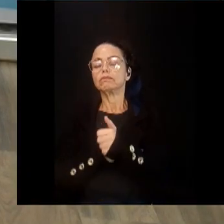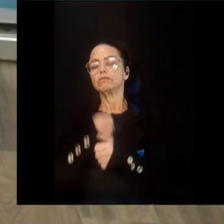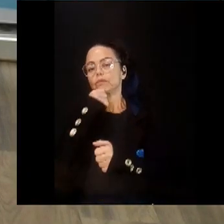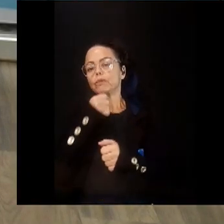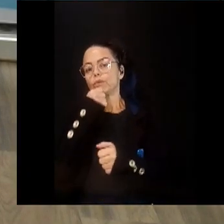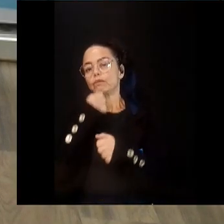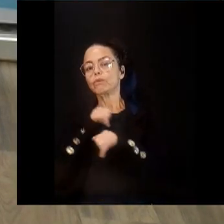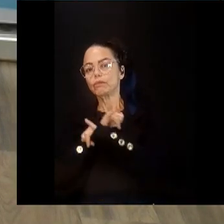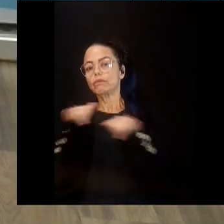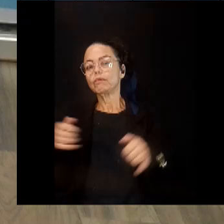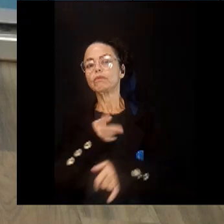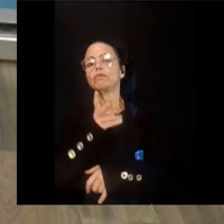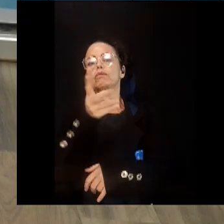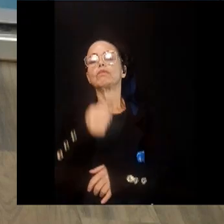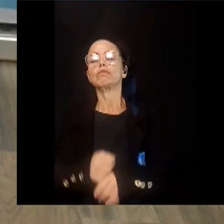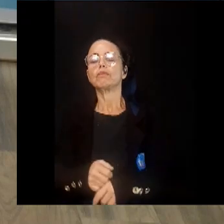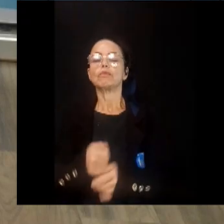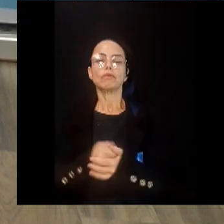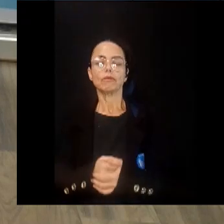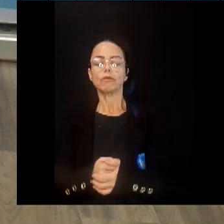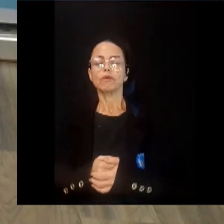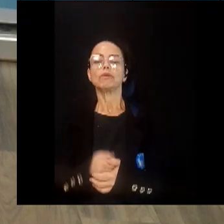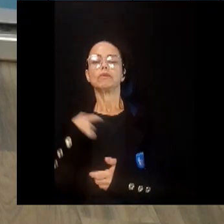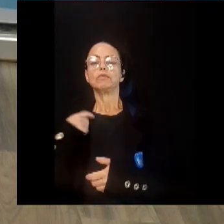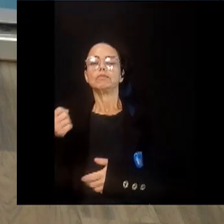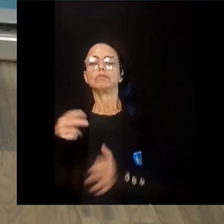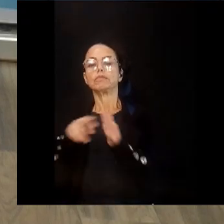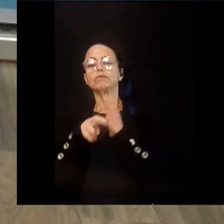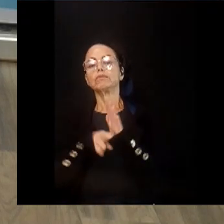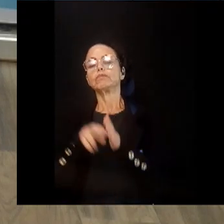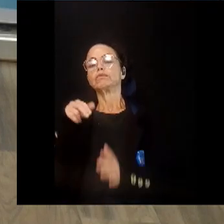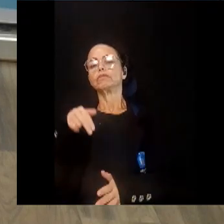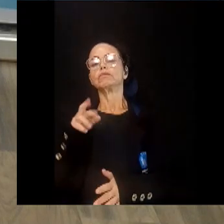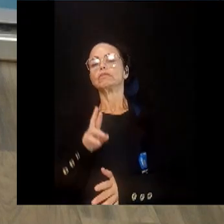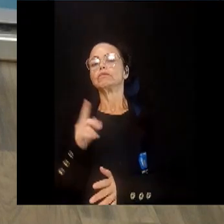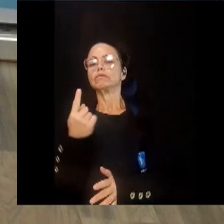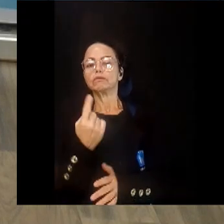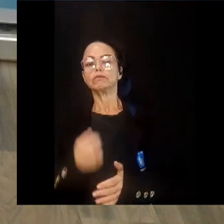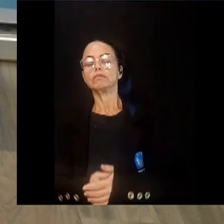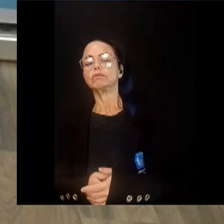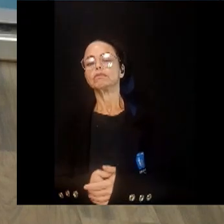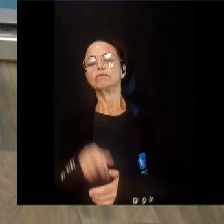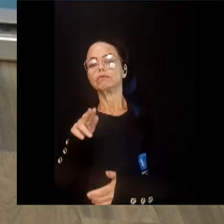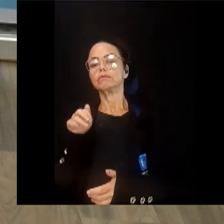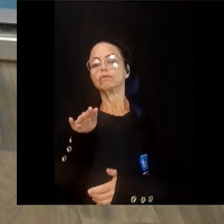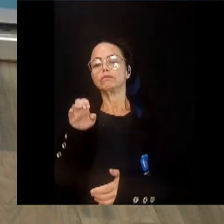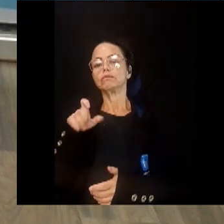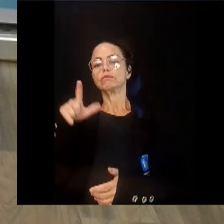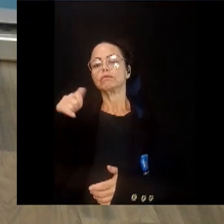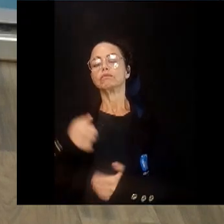continuar falando sobre esta norma, a NR1. Rafael Rezende, muito